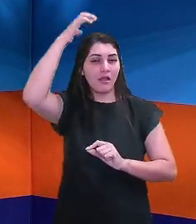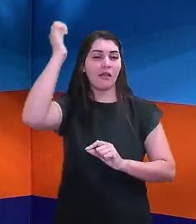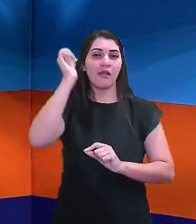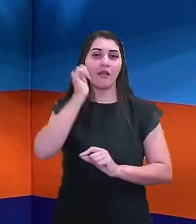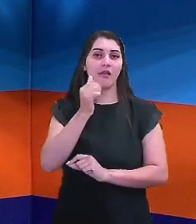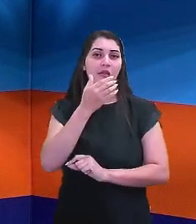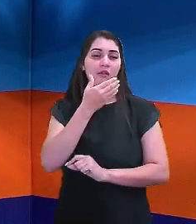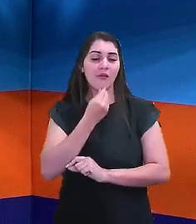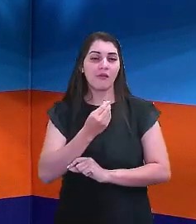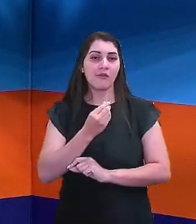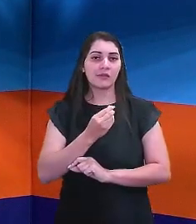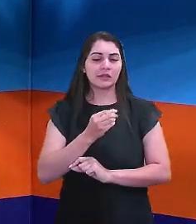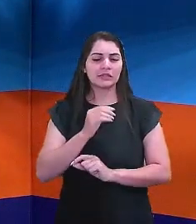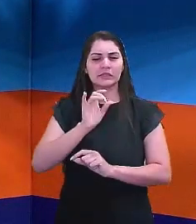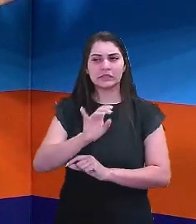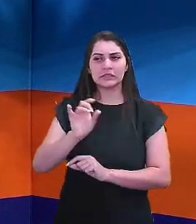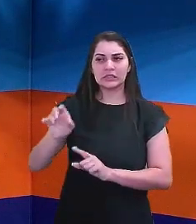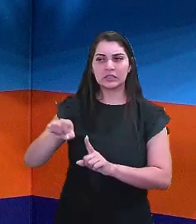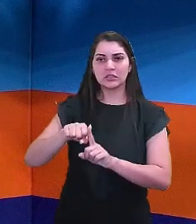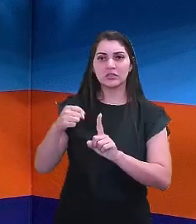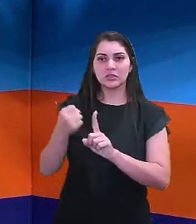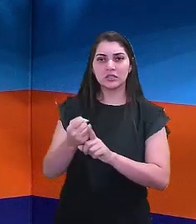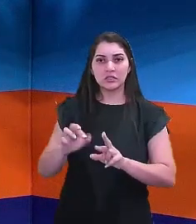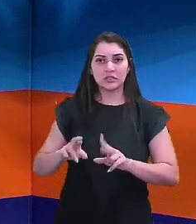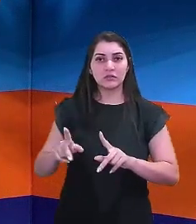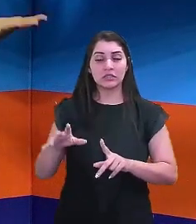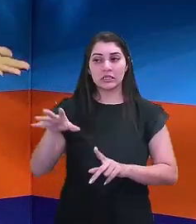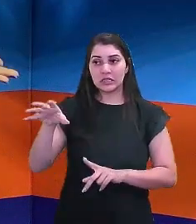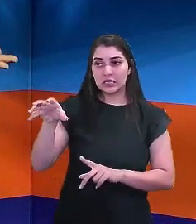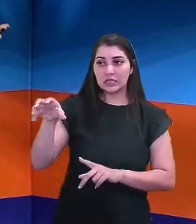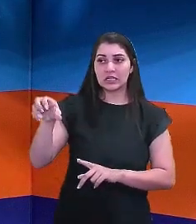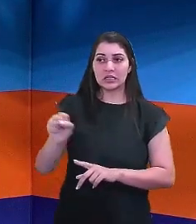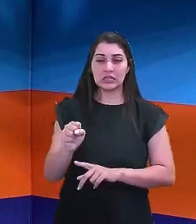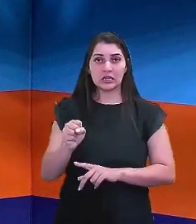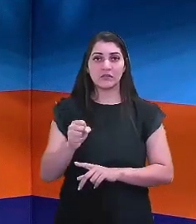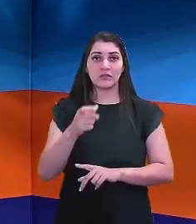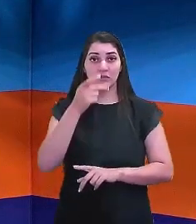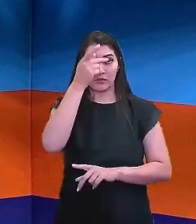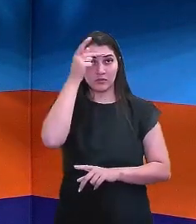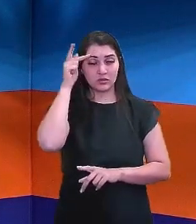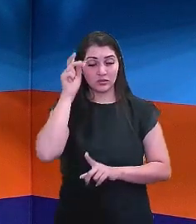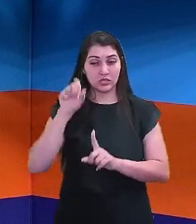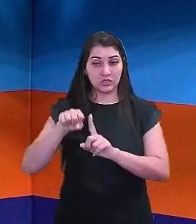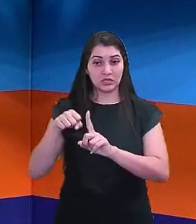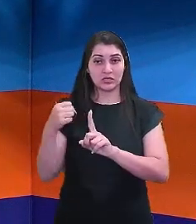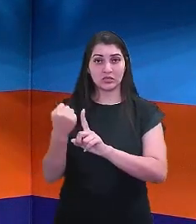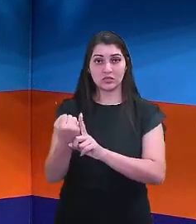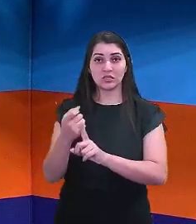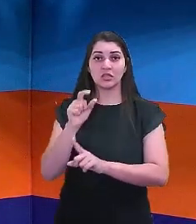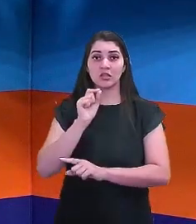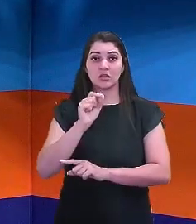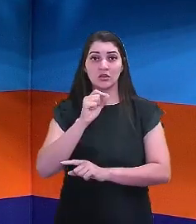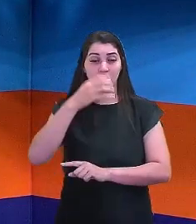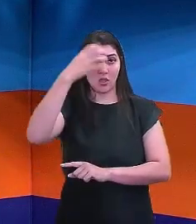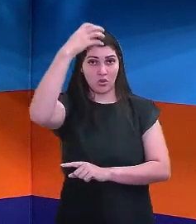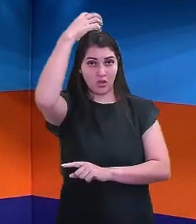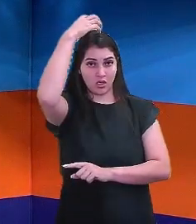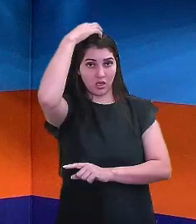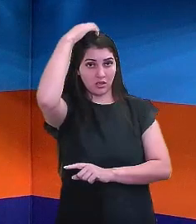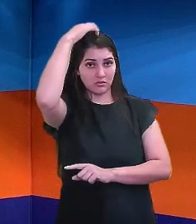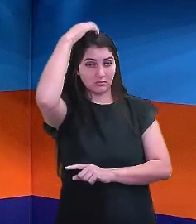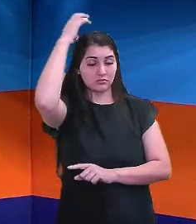sociedade diferente. Então, se retirar, vamos imaginar, retirava uma pessoa que na sociedade era um rei para ser